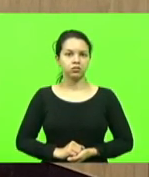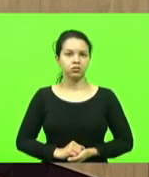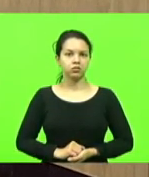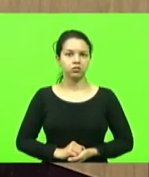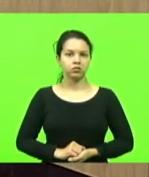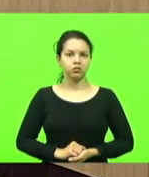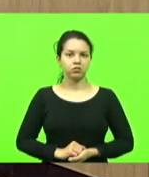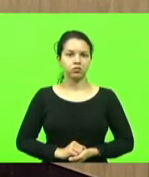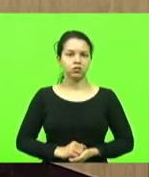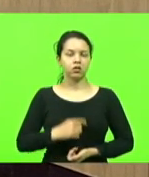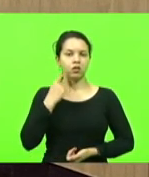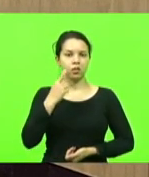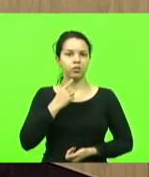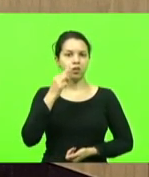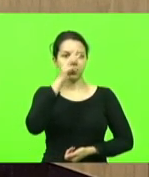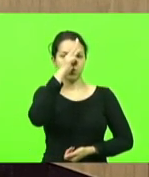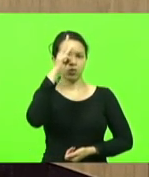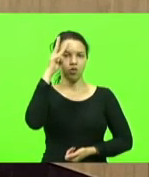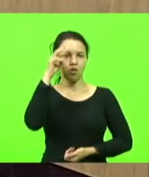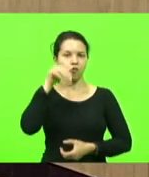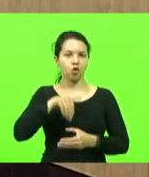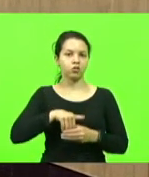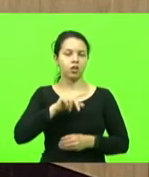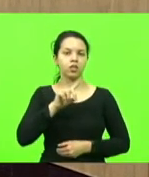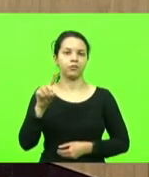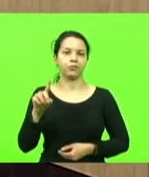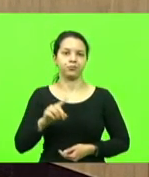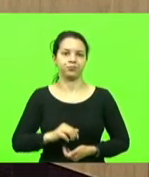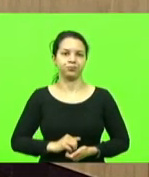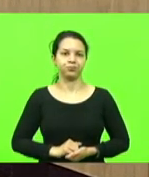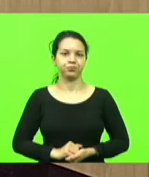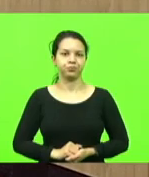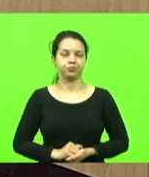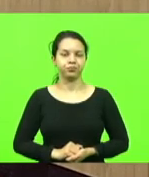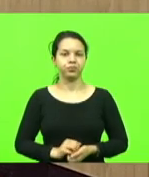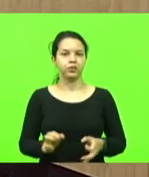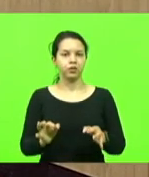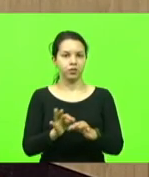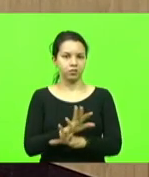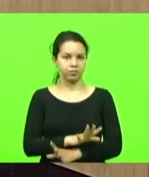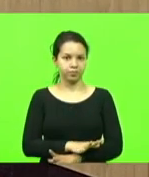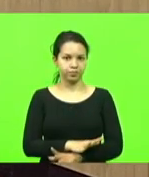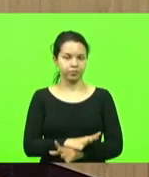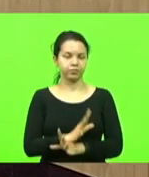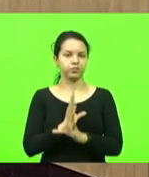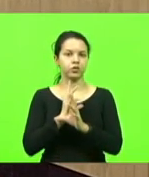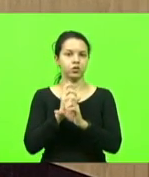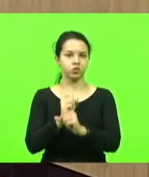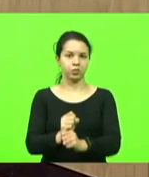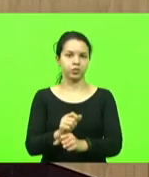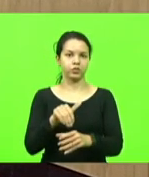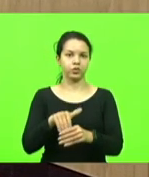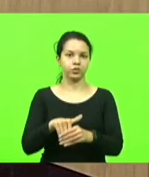Deputado Vonney Weber vota não, senhor presidente. Encerrada a votação, colho o resultado.